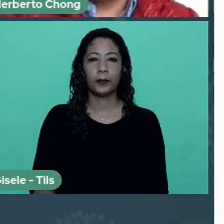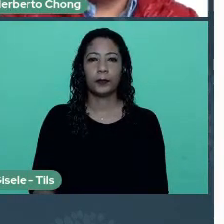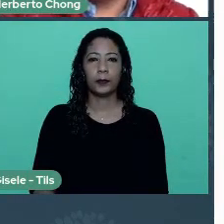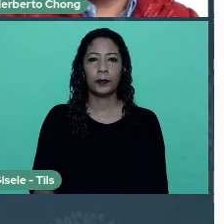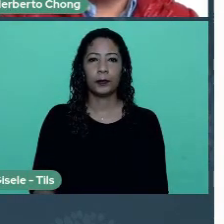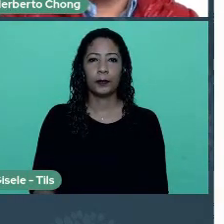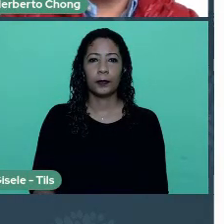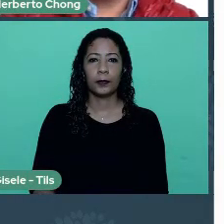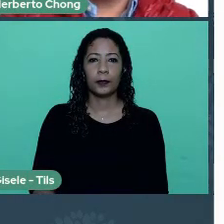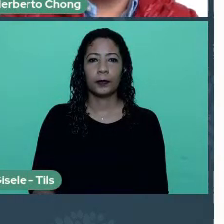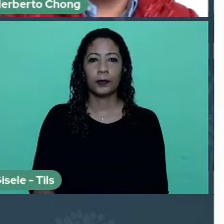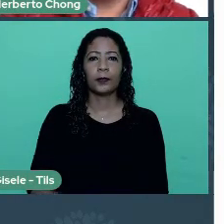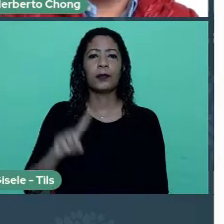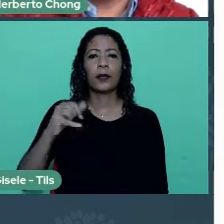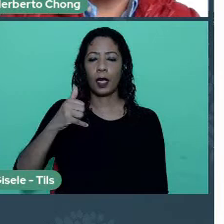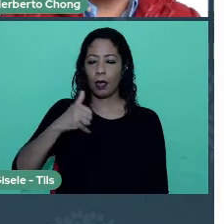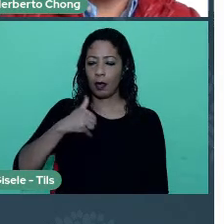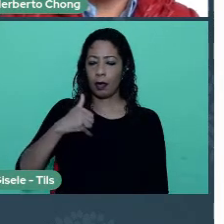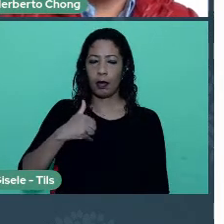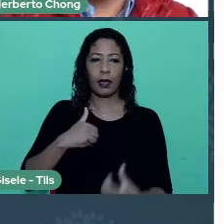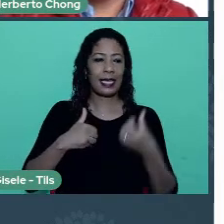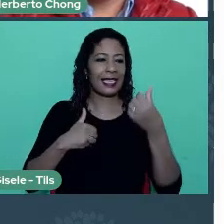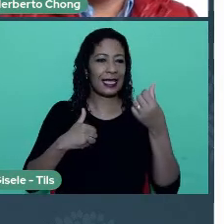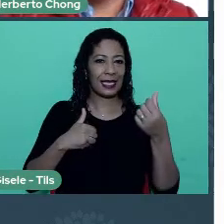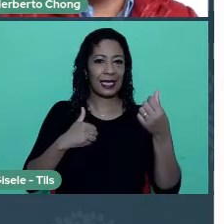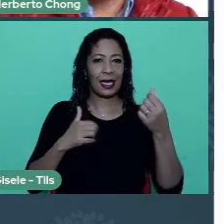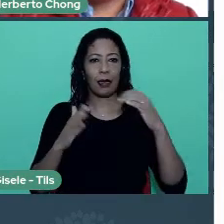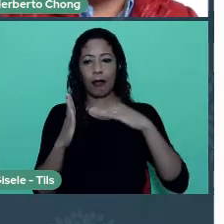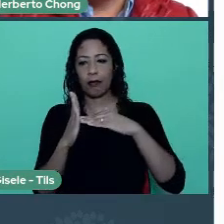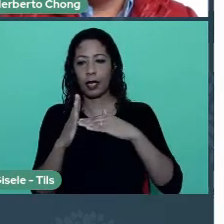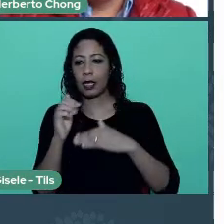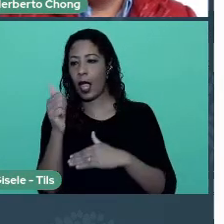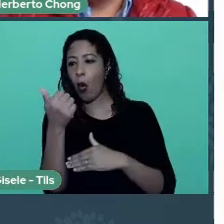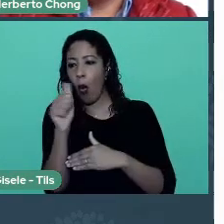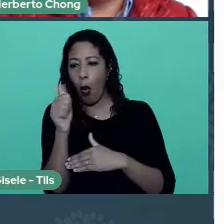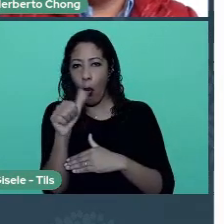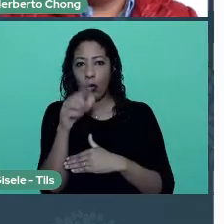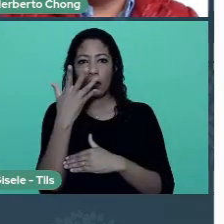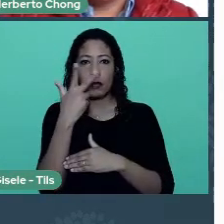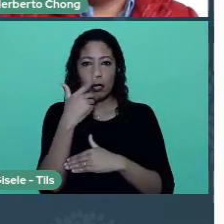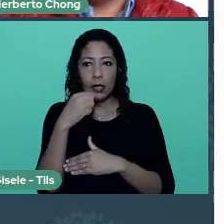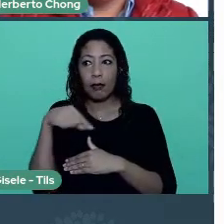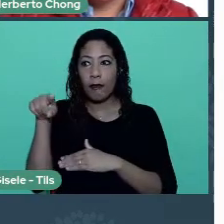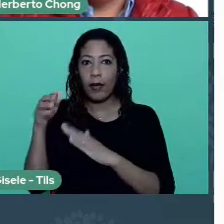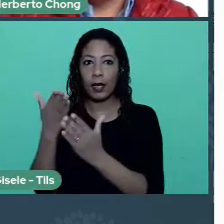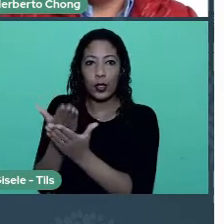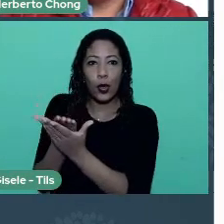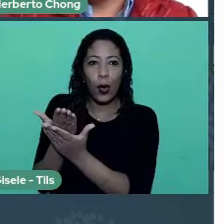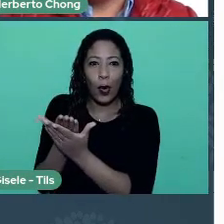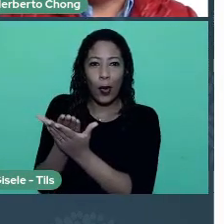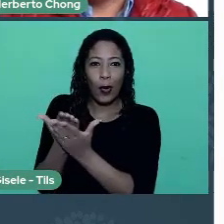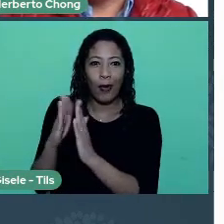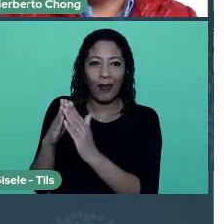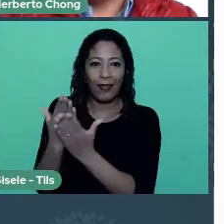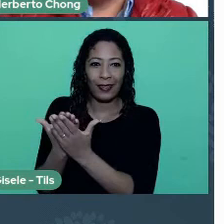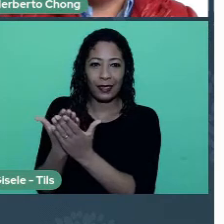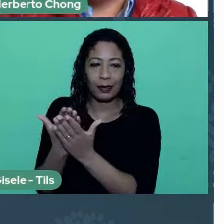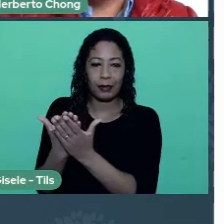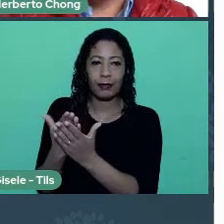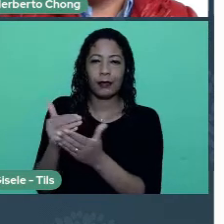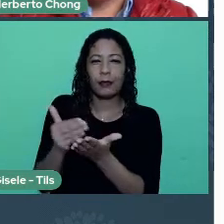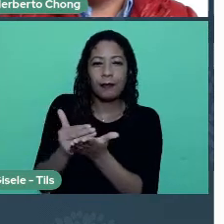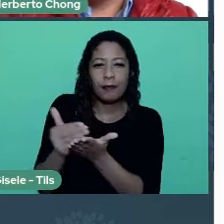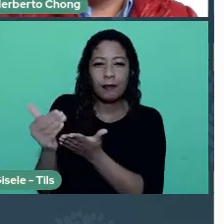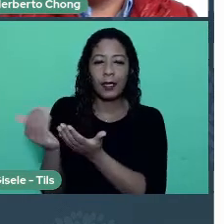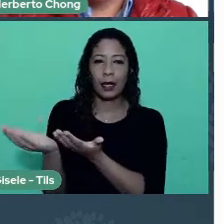No paciente de 6 a 11 anos, então já na criança em idade escolar, início da adolescência. O passo 4, a dose